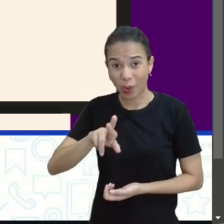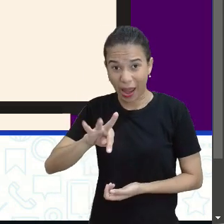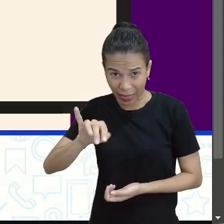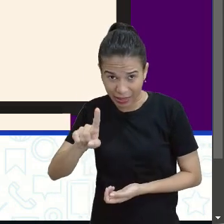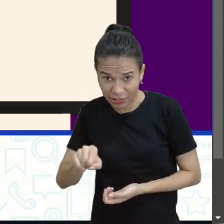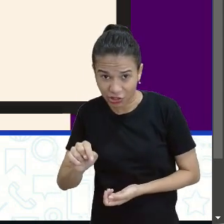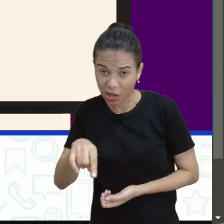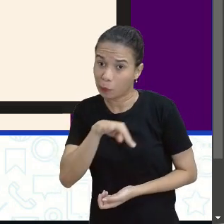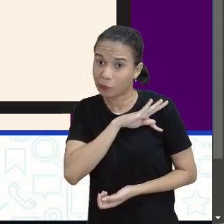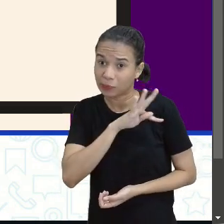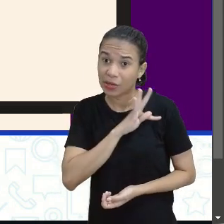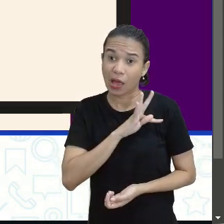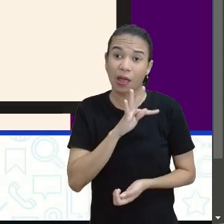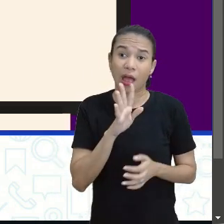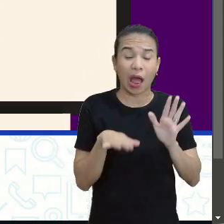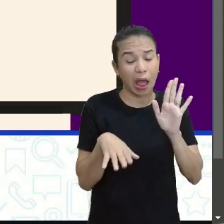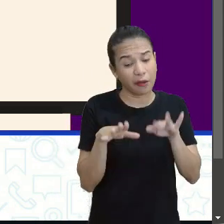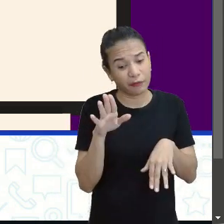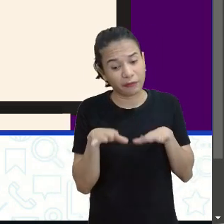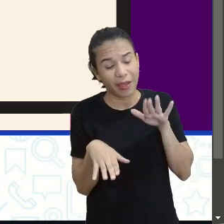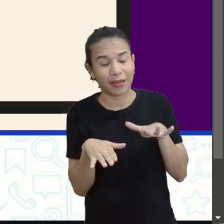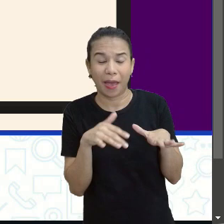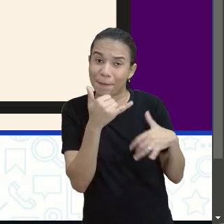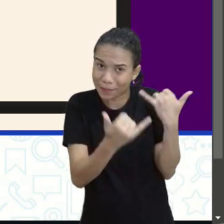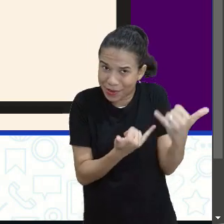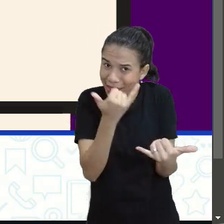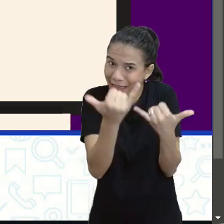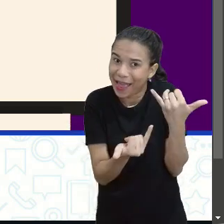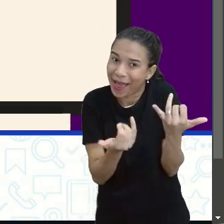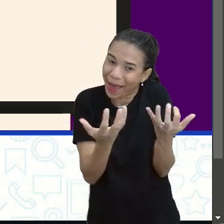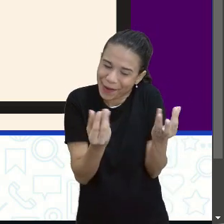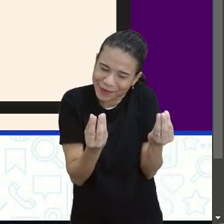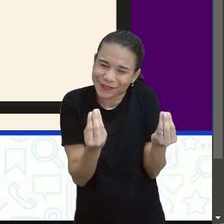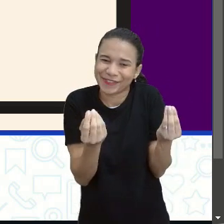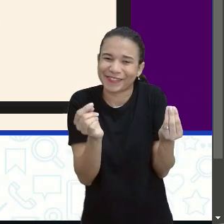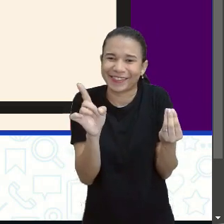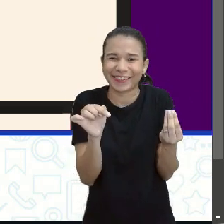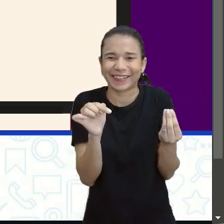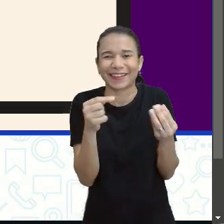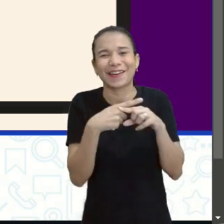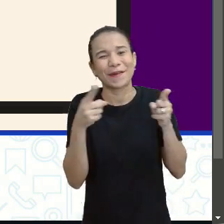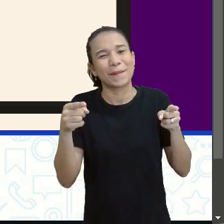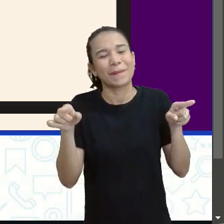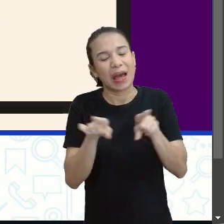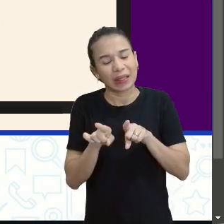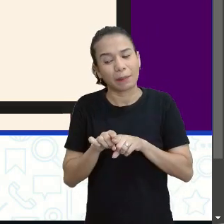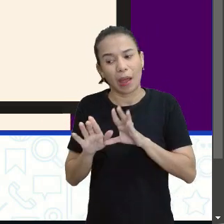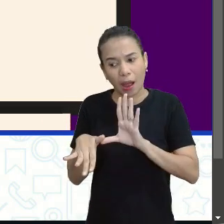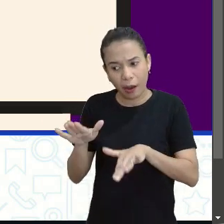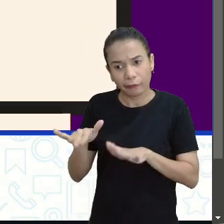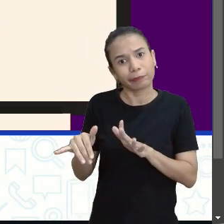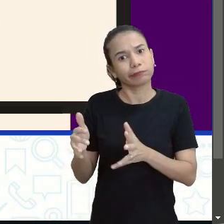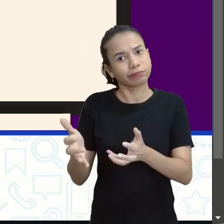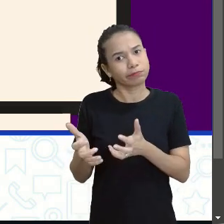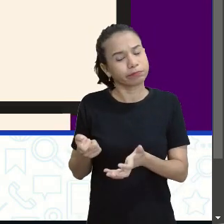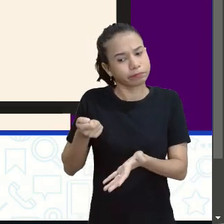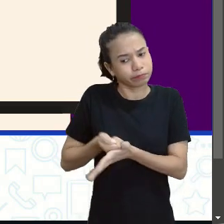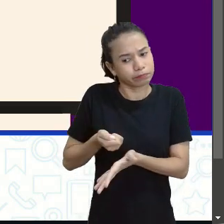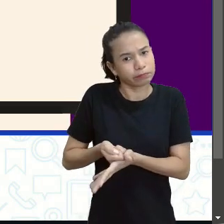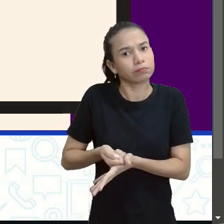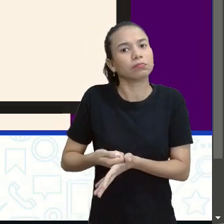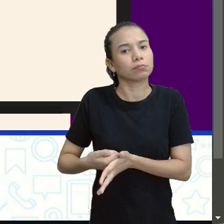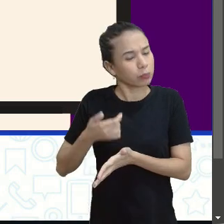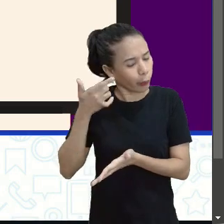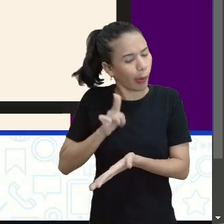vezes ele é bem brincalhão, posso dizer. Mas tem vezes que quando ele precisa ser